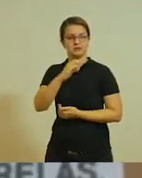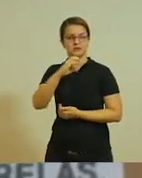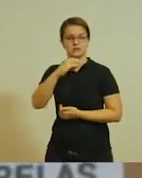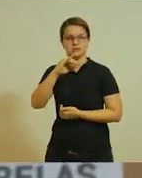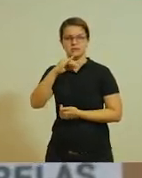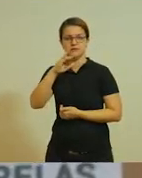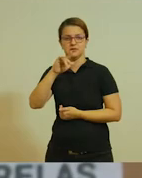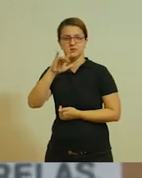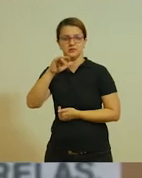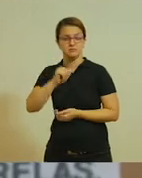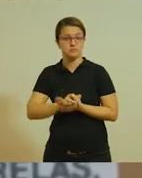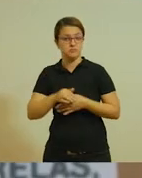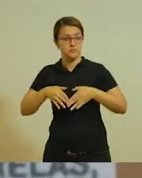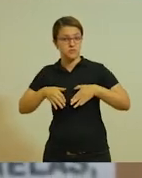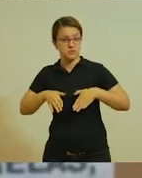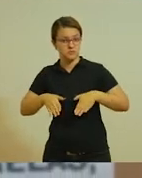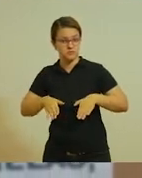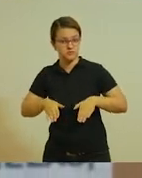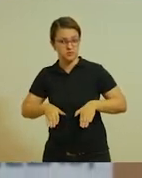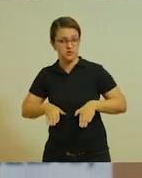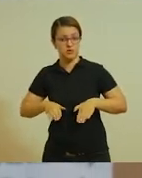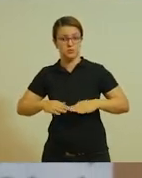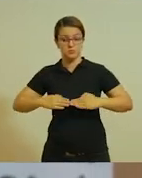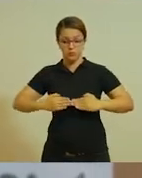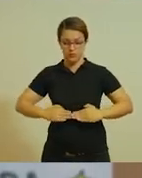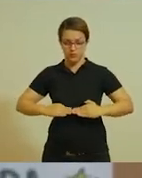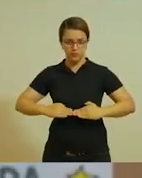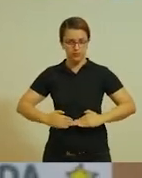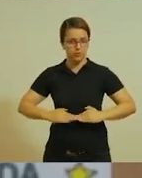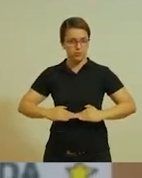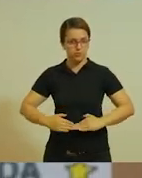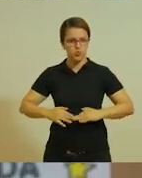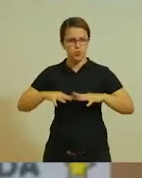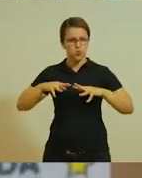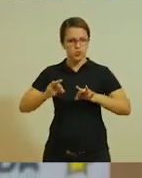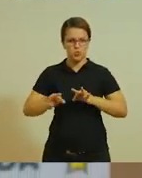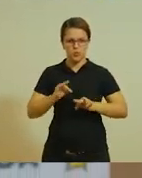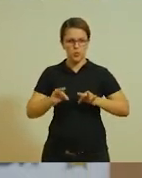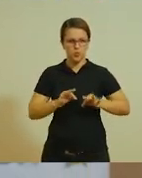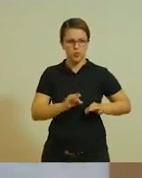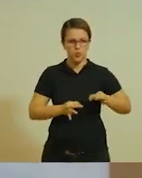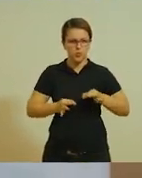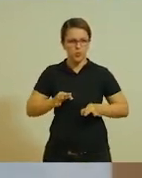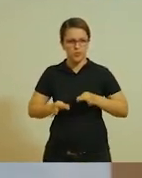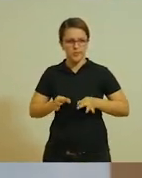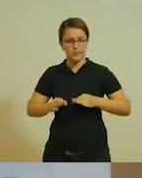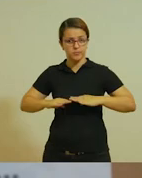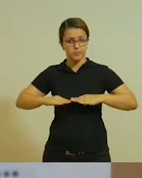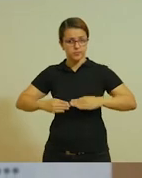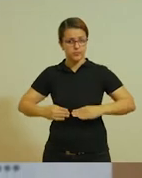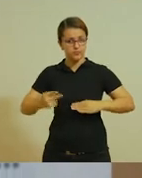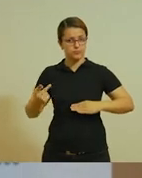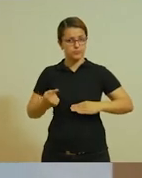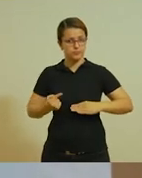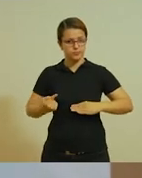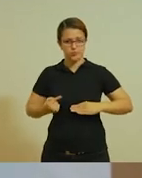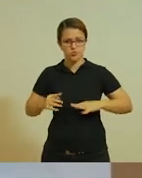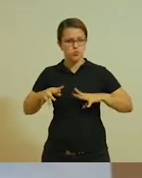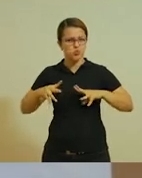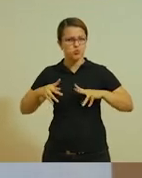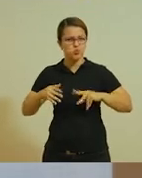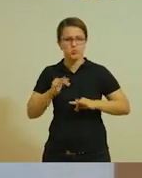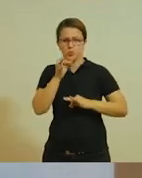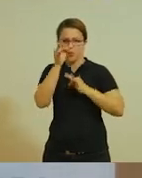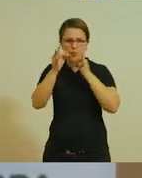Cecília Meireles. O vestido de Laura é de 3 babados, todos bordados. O primeiro